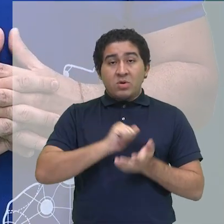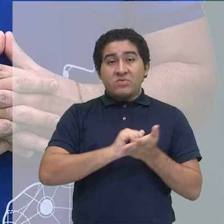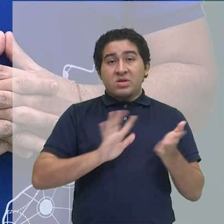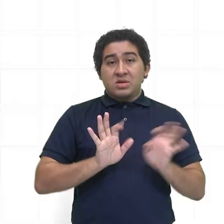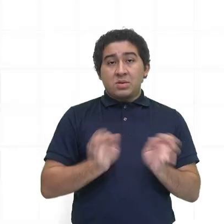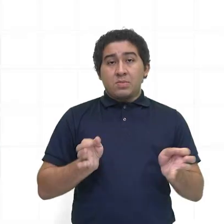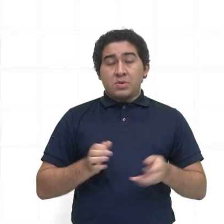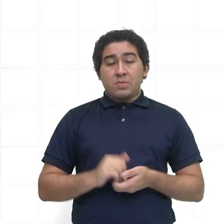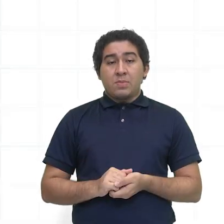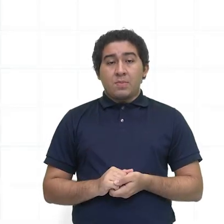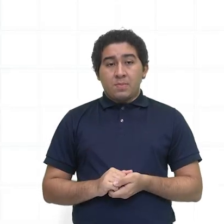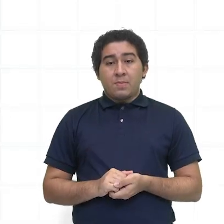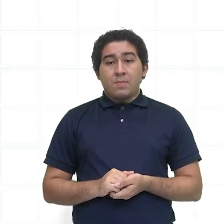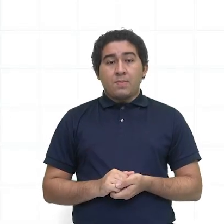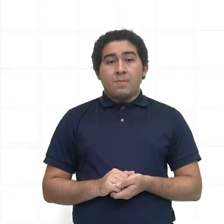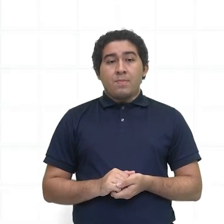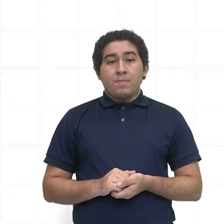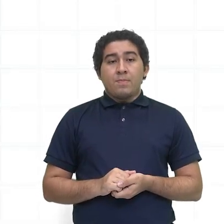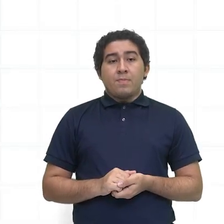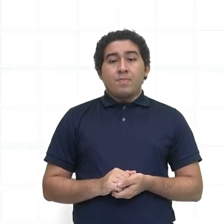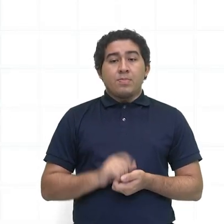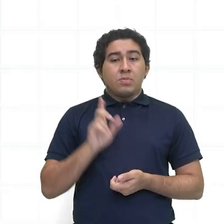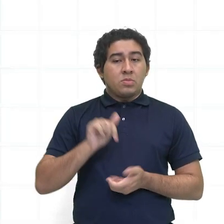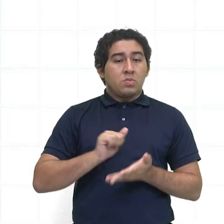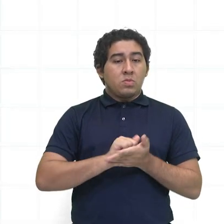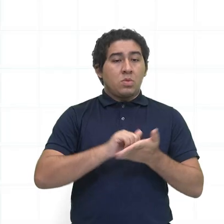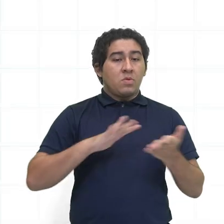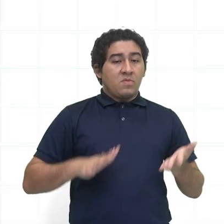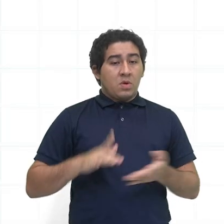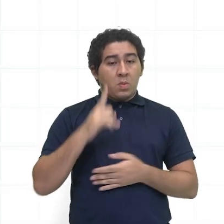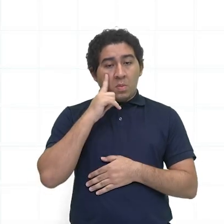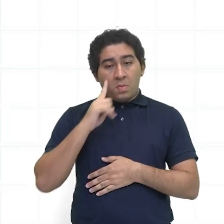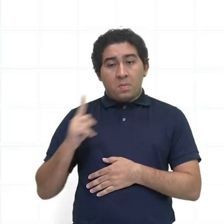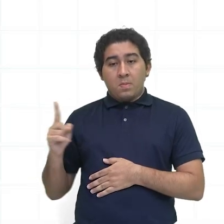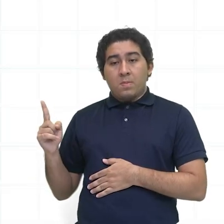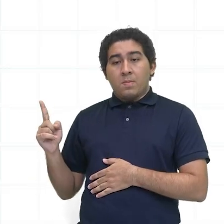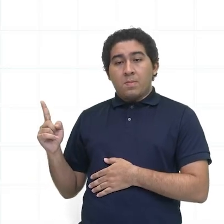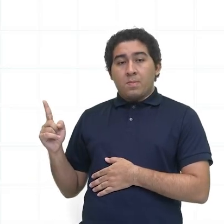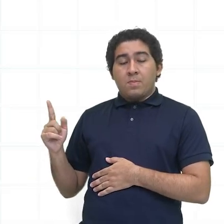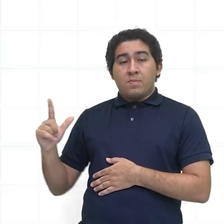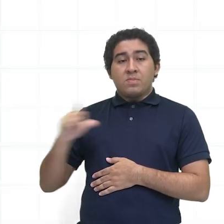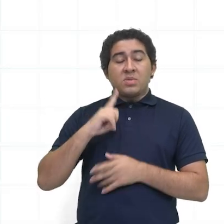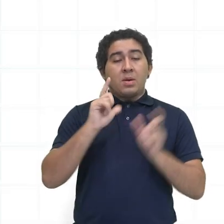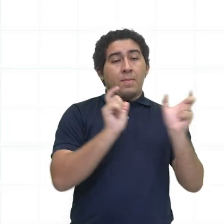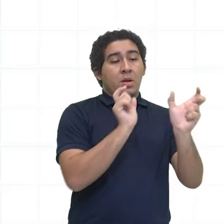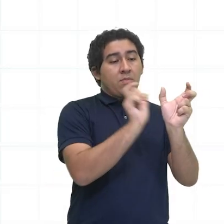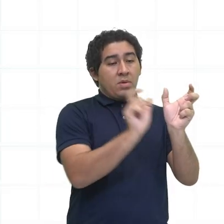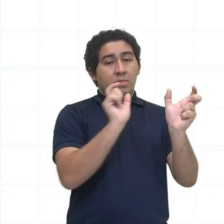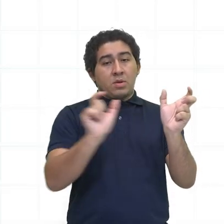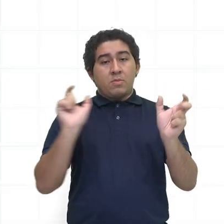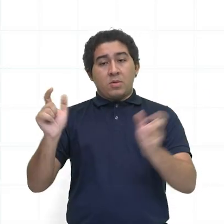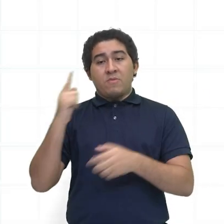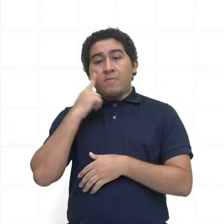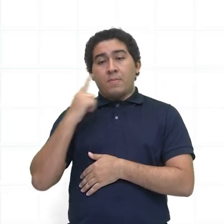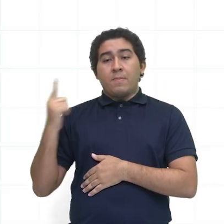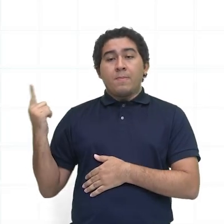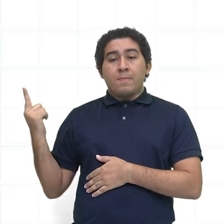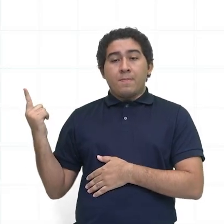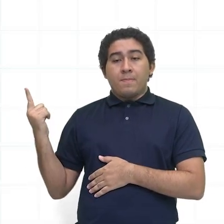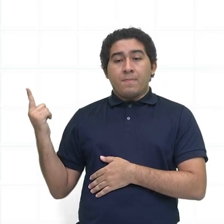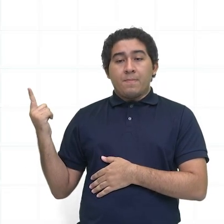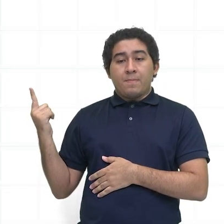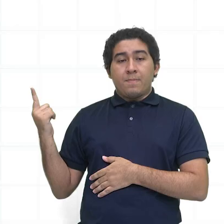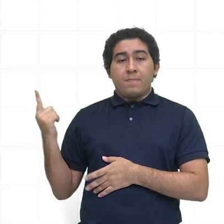bem simples. Nessa atividade, eu tenho aí, ó, loved, danced,